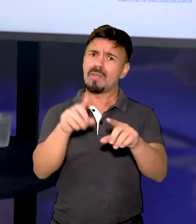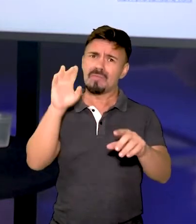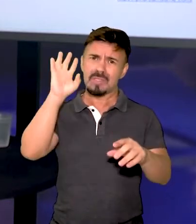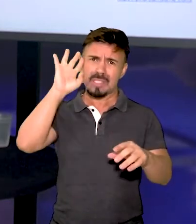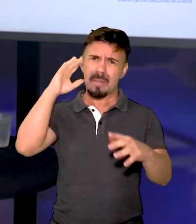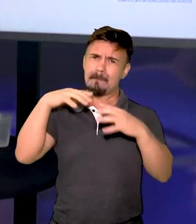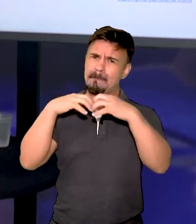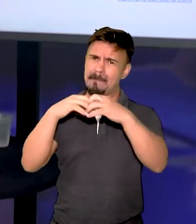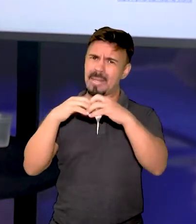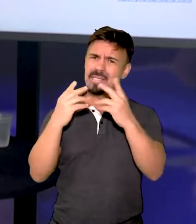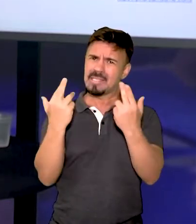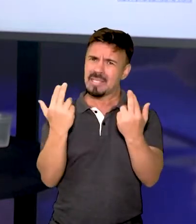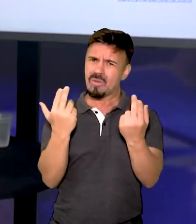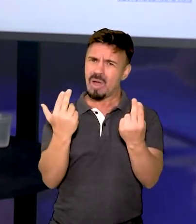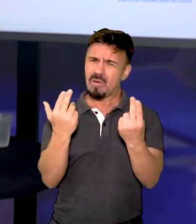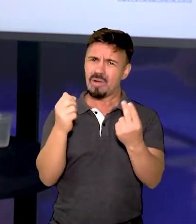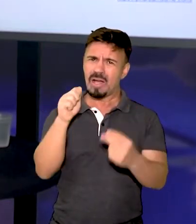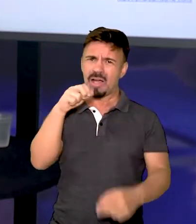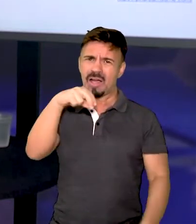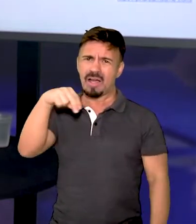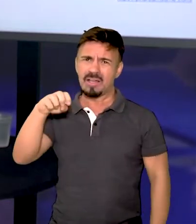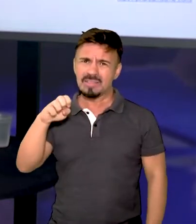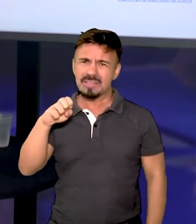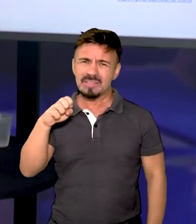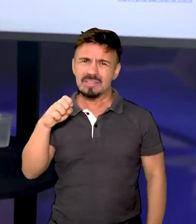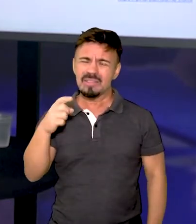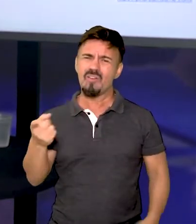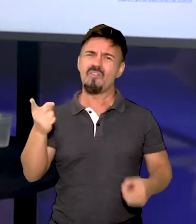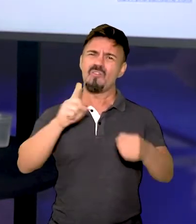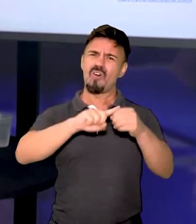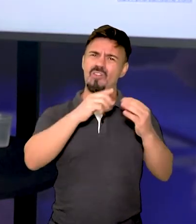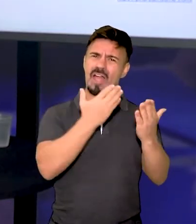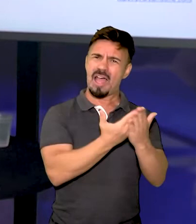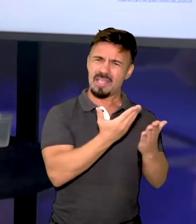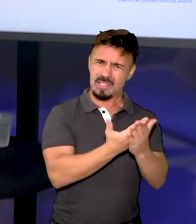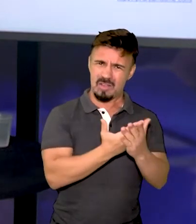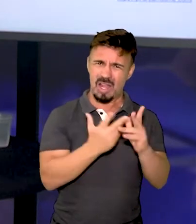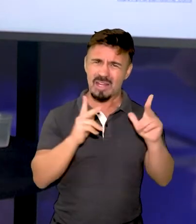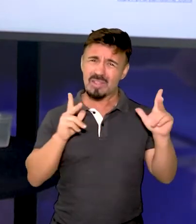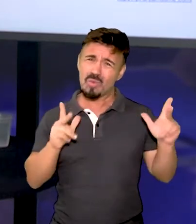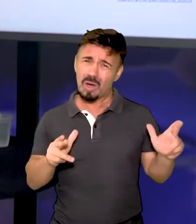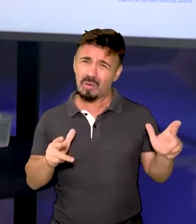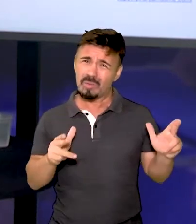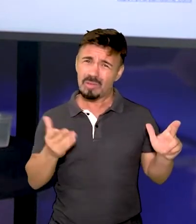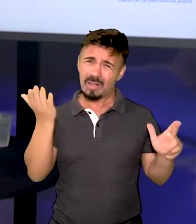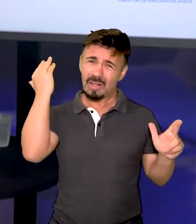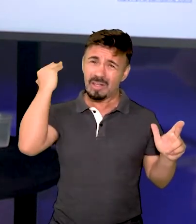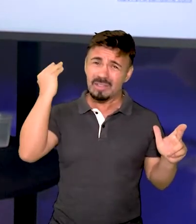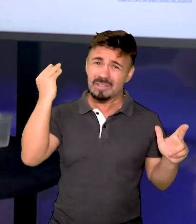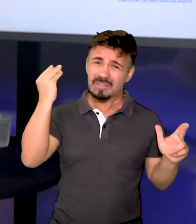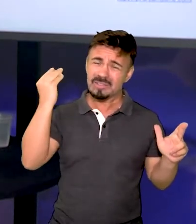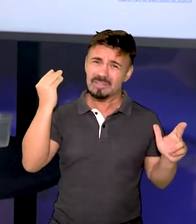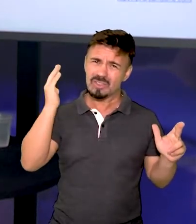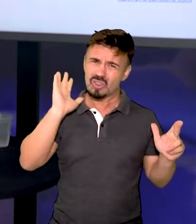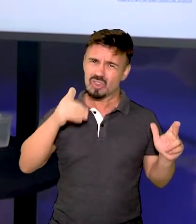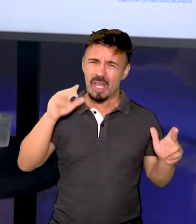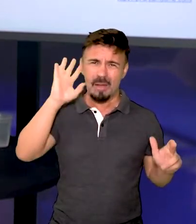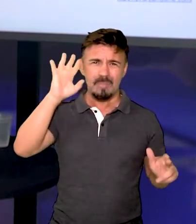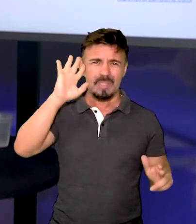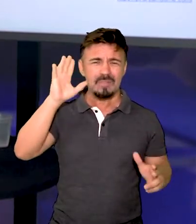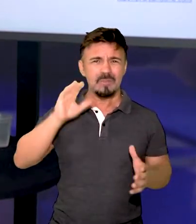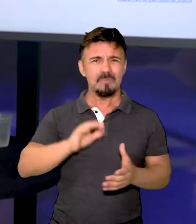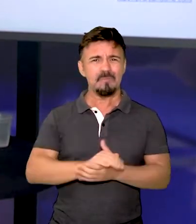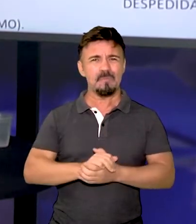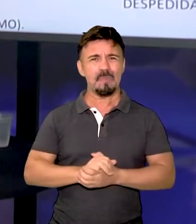também quando passar, voltar às aulas, será que tudo vai ser igual? Você já ficou a pensar a isso,